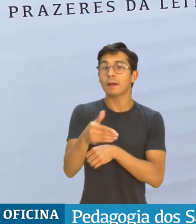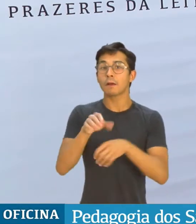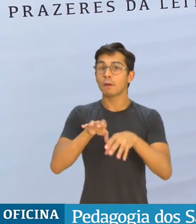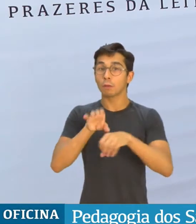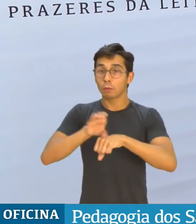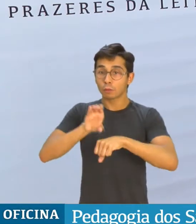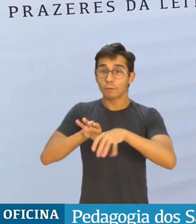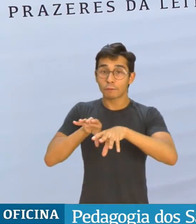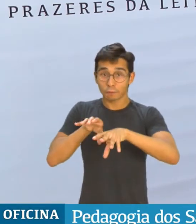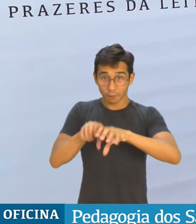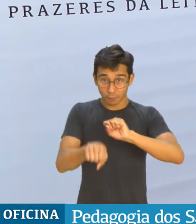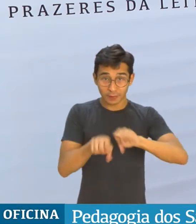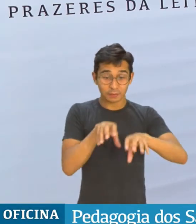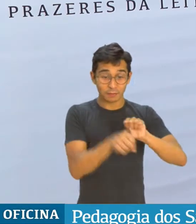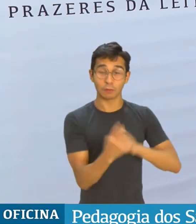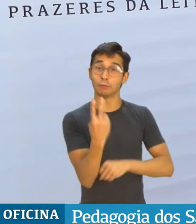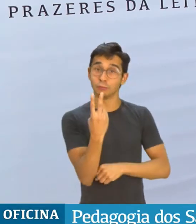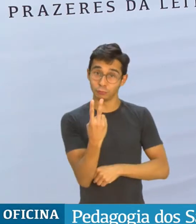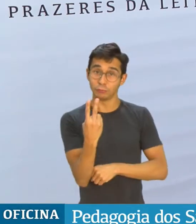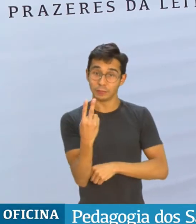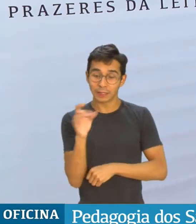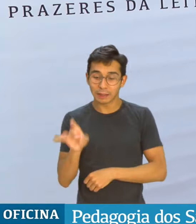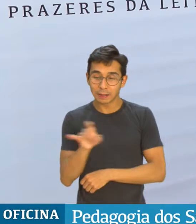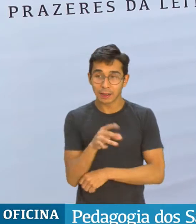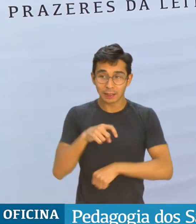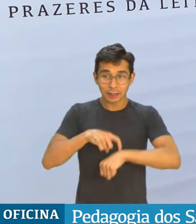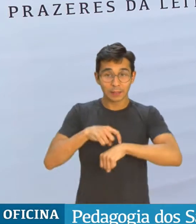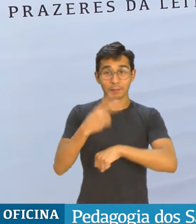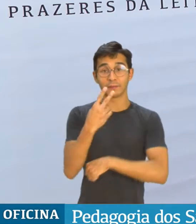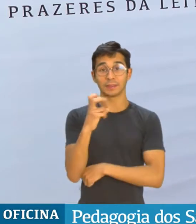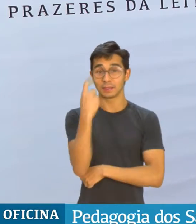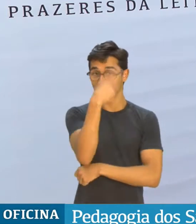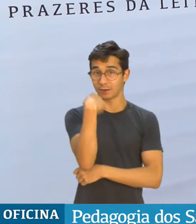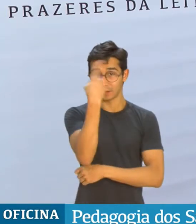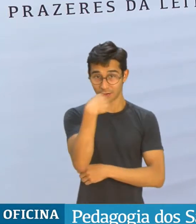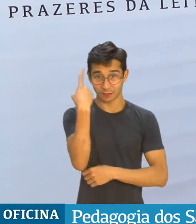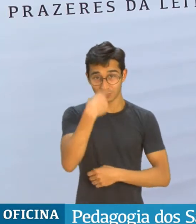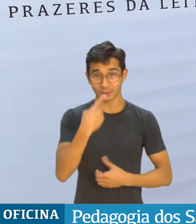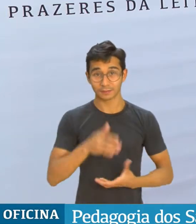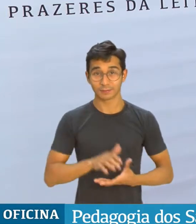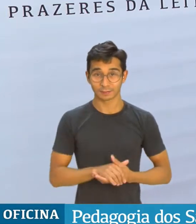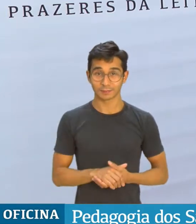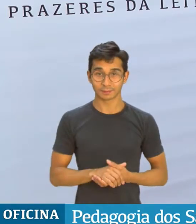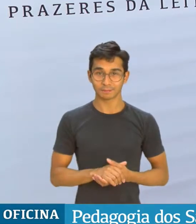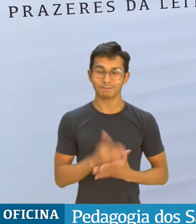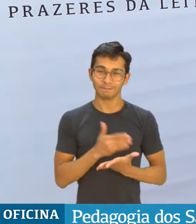formações de 25 horas. Vou começar aqui.